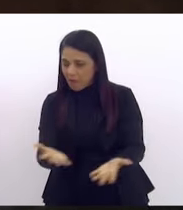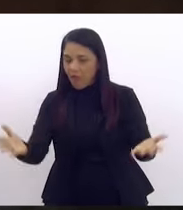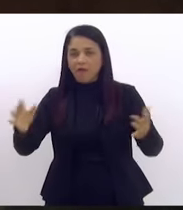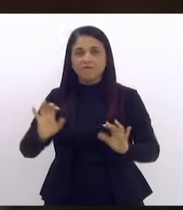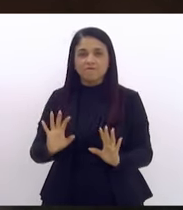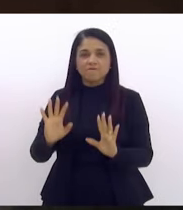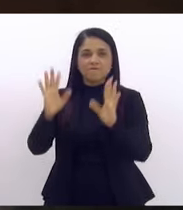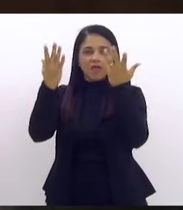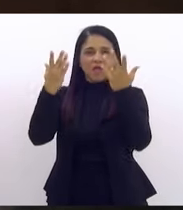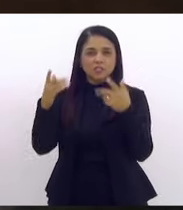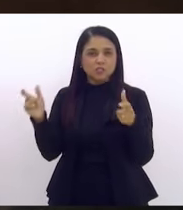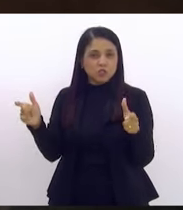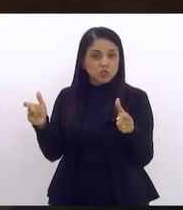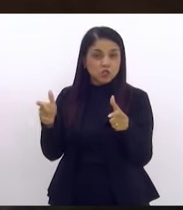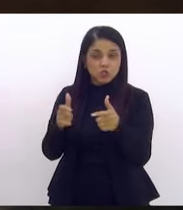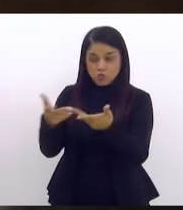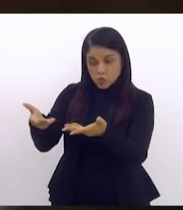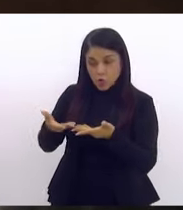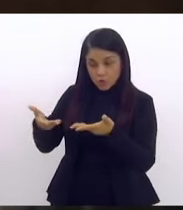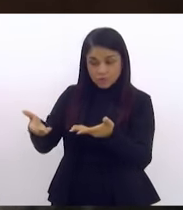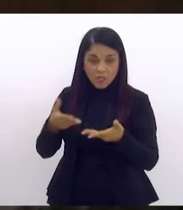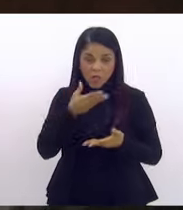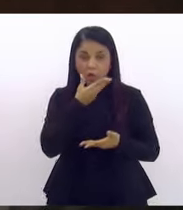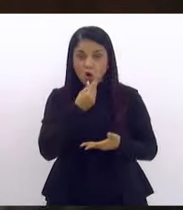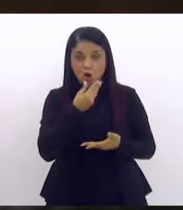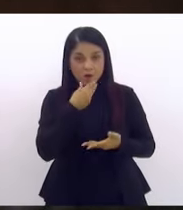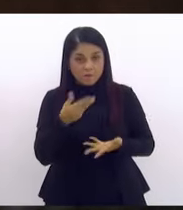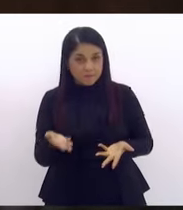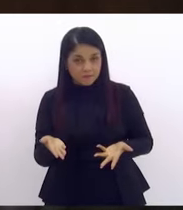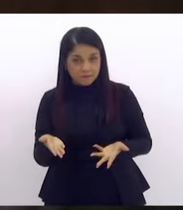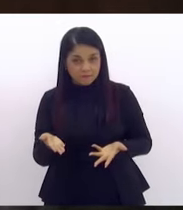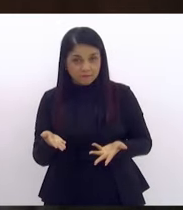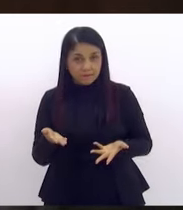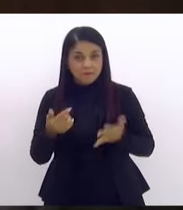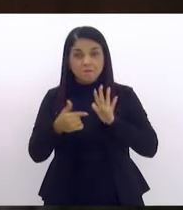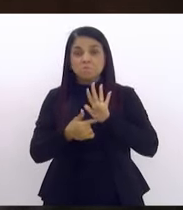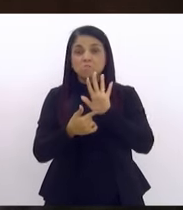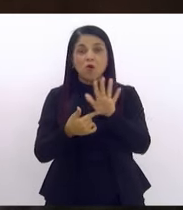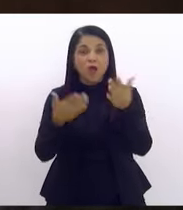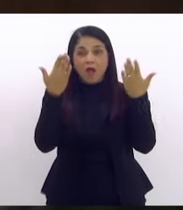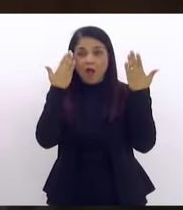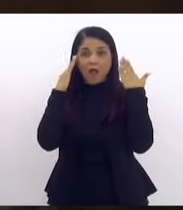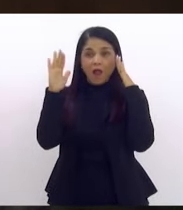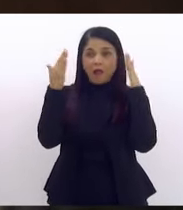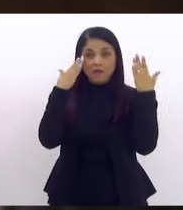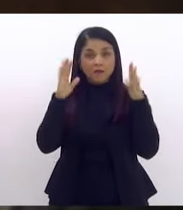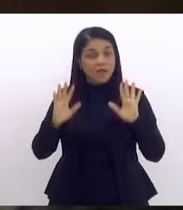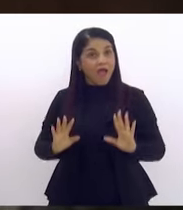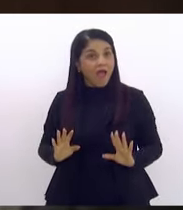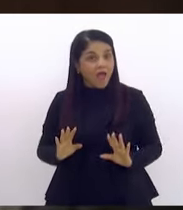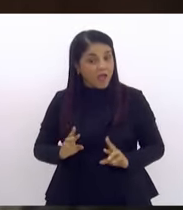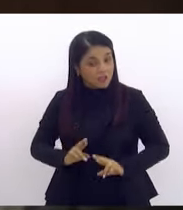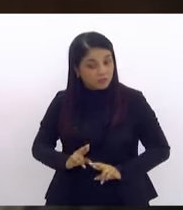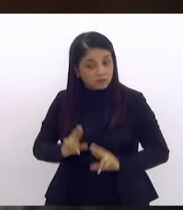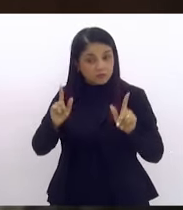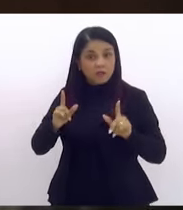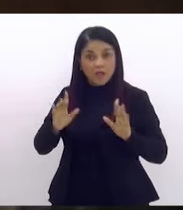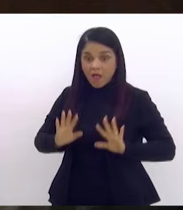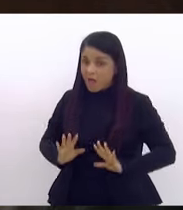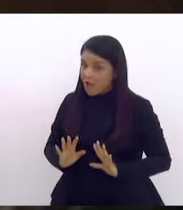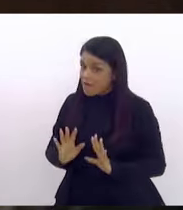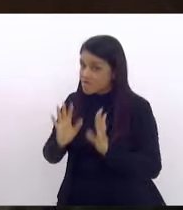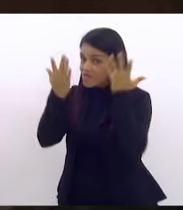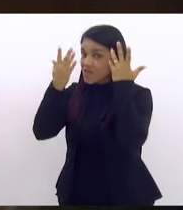seus poucos convidados, homens, e mostrando a sua alegria. A festa é do Rio de Janeiro, é do povo do Rio de